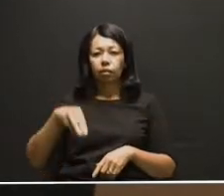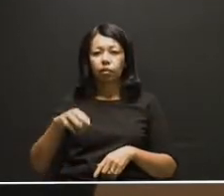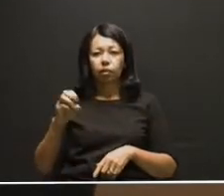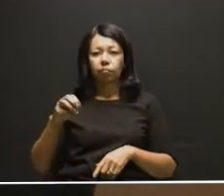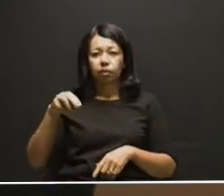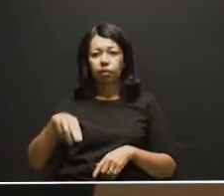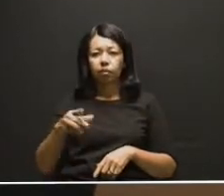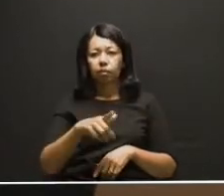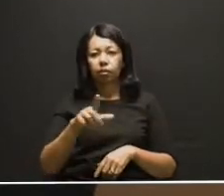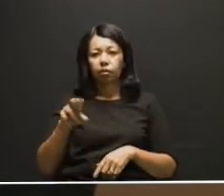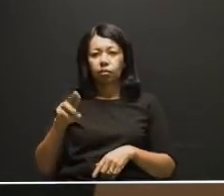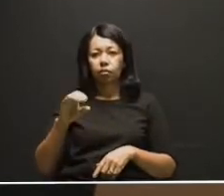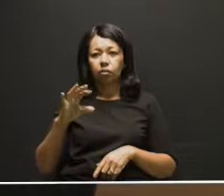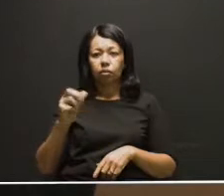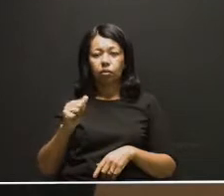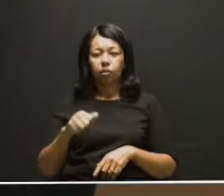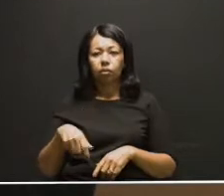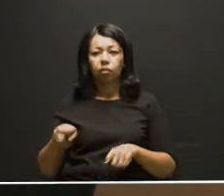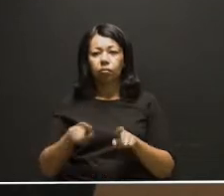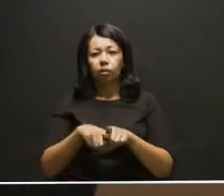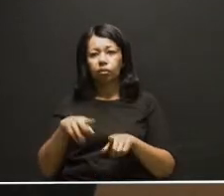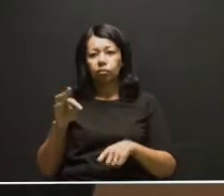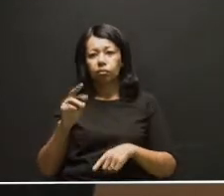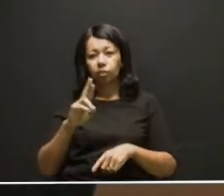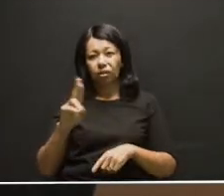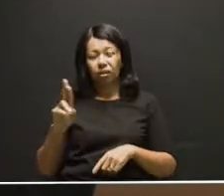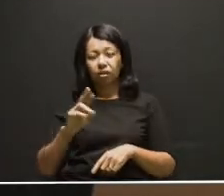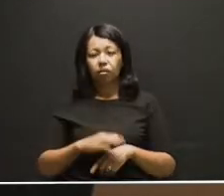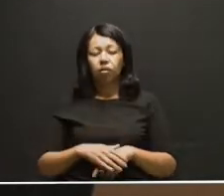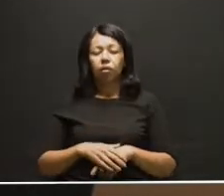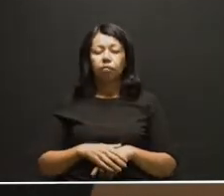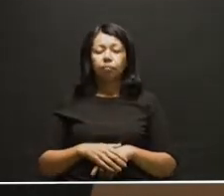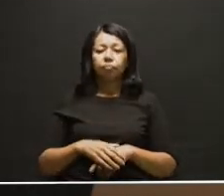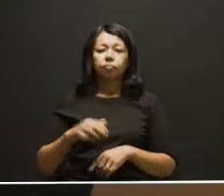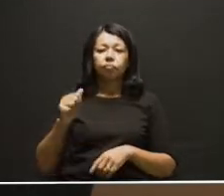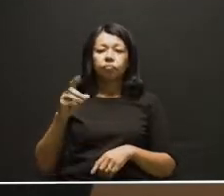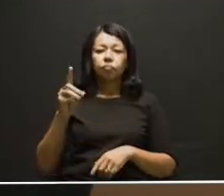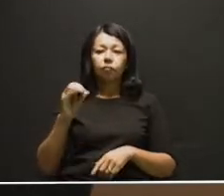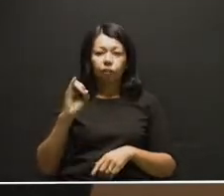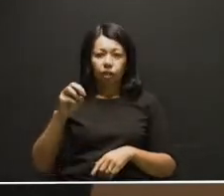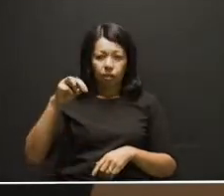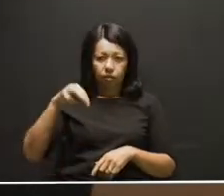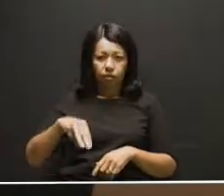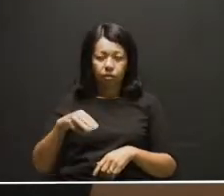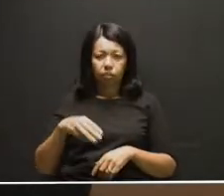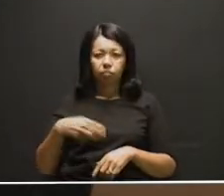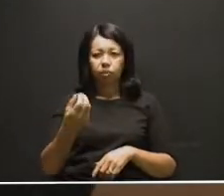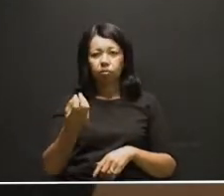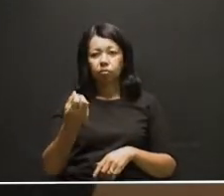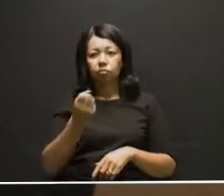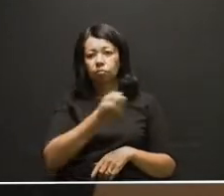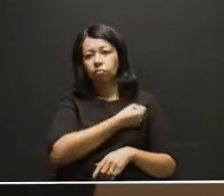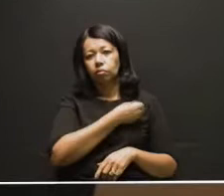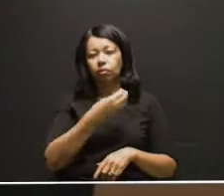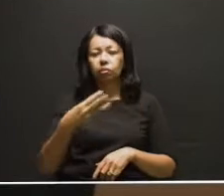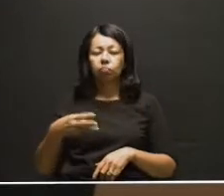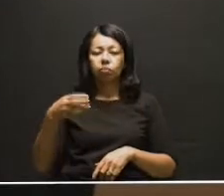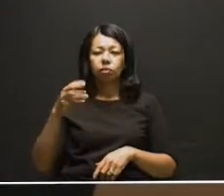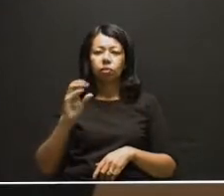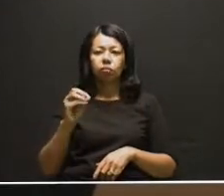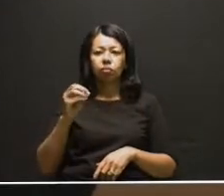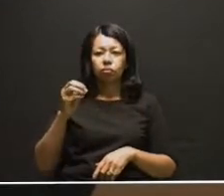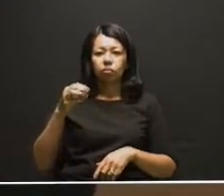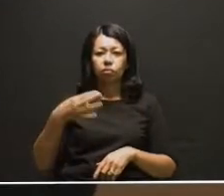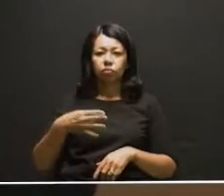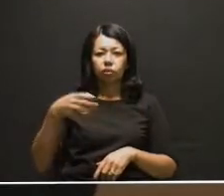tribunal do número dois do 3d 2015 idade número 3394 do ministro eros grau